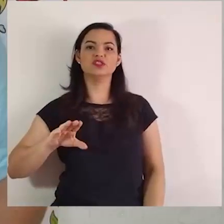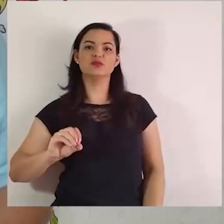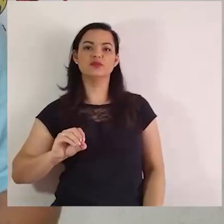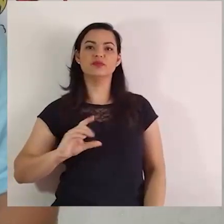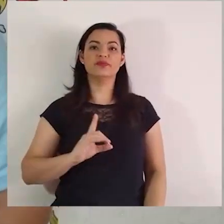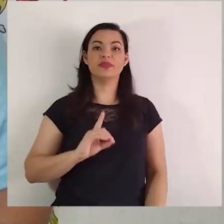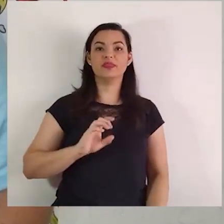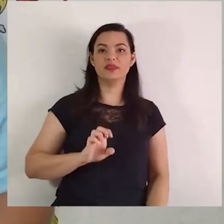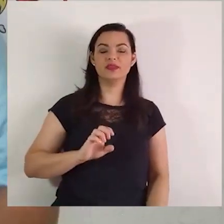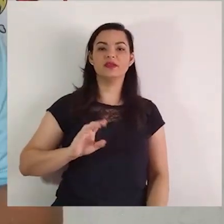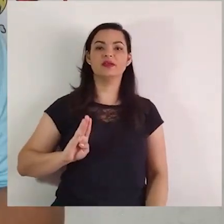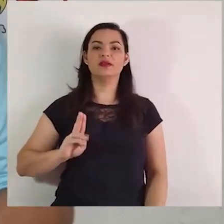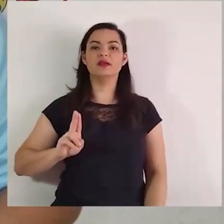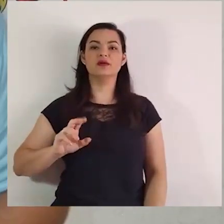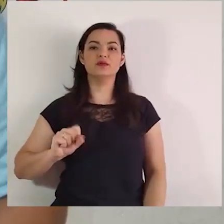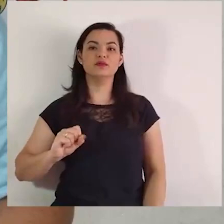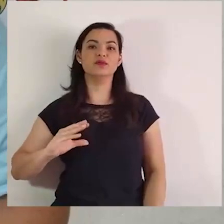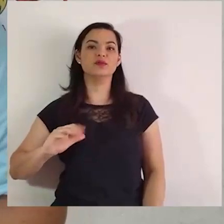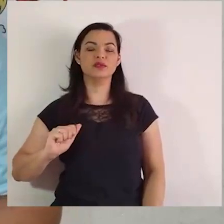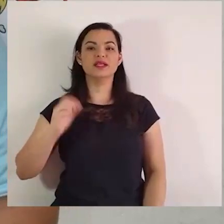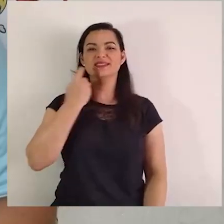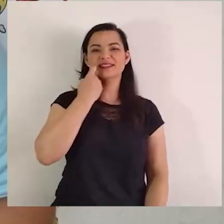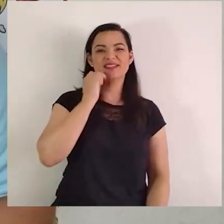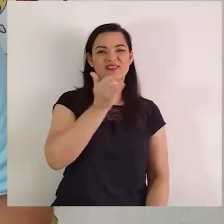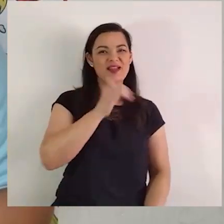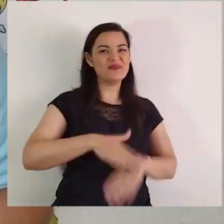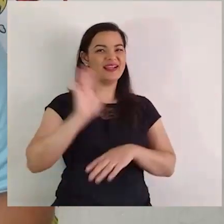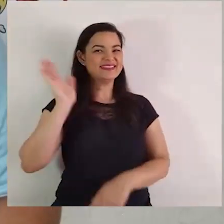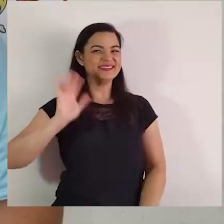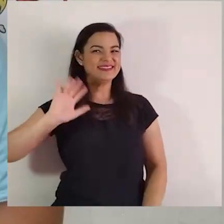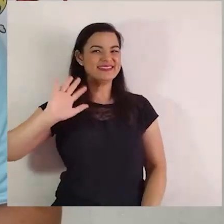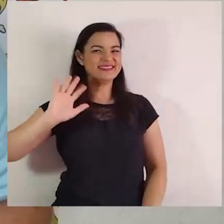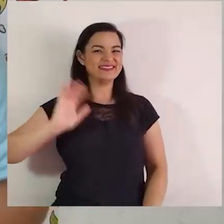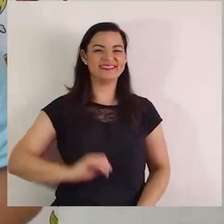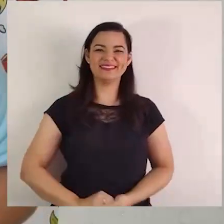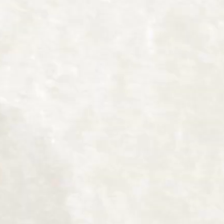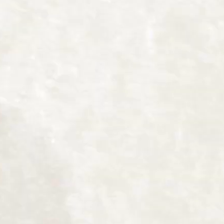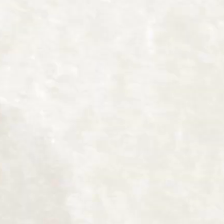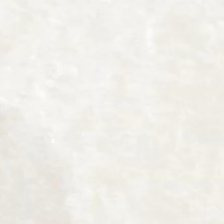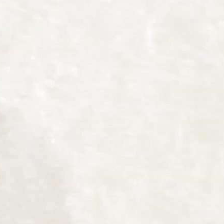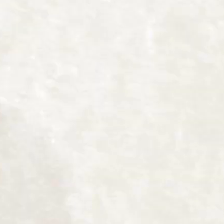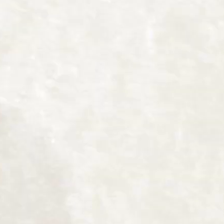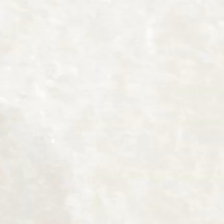busca. Certo? Sexta-feira eu conto mais para vocês sobre tudo isso. Tchau, tchau!